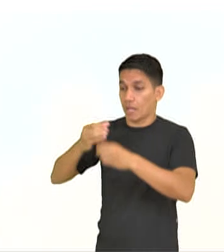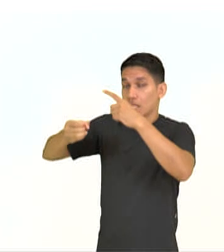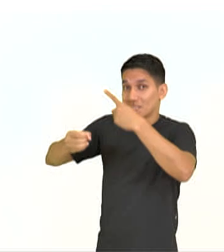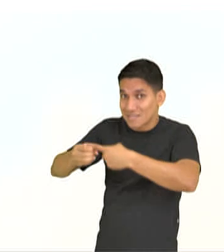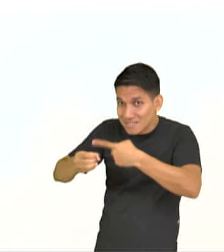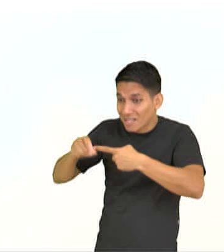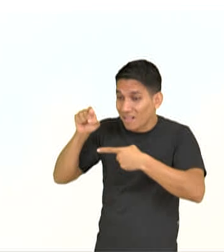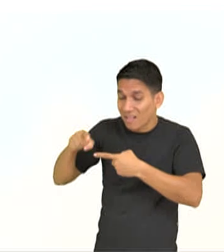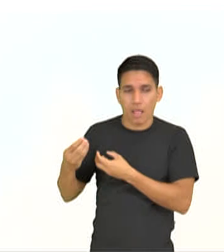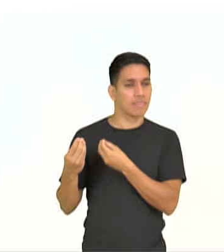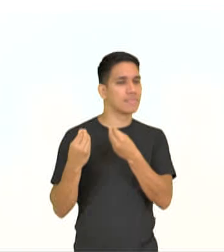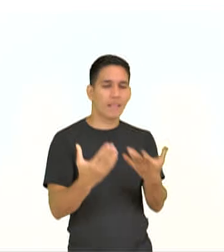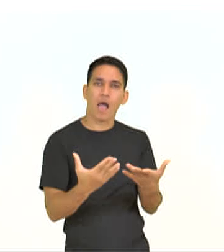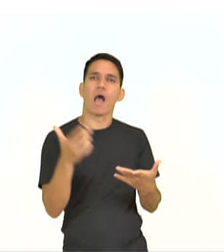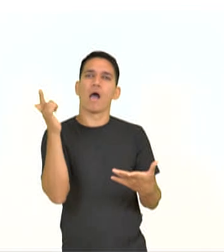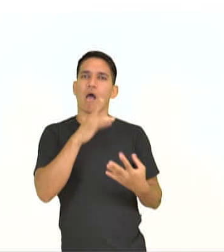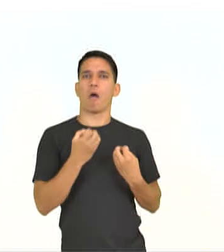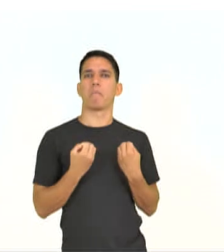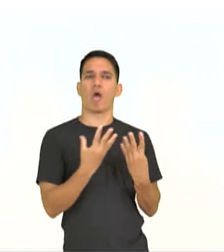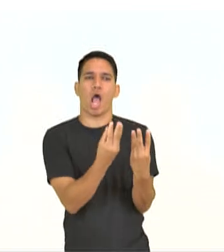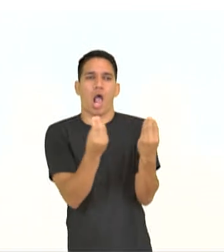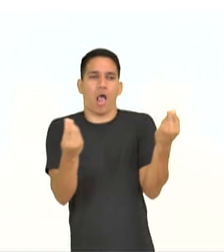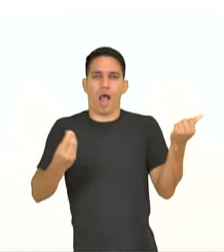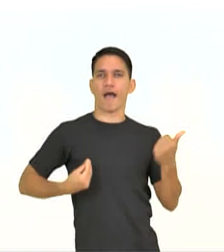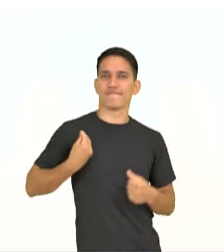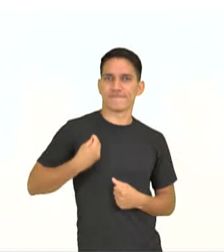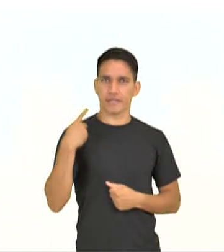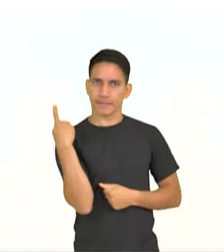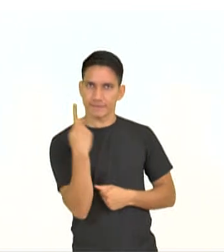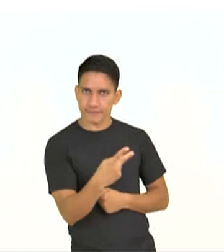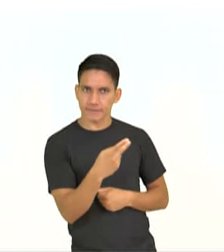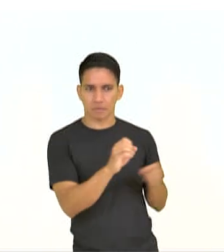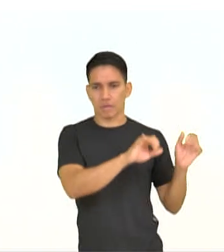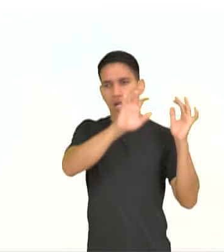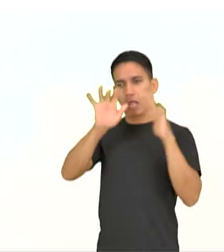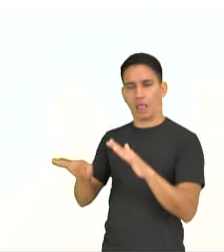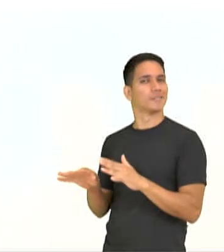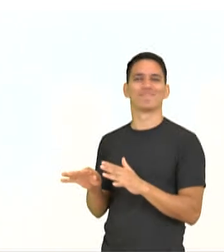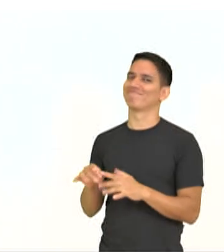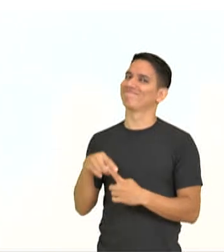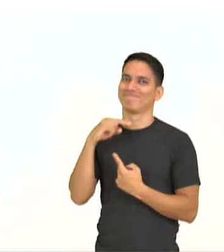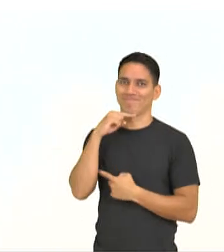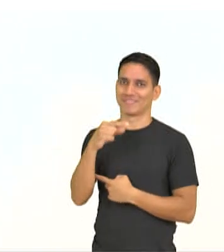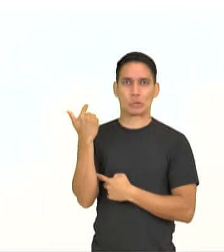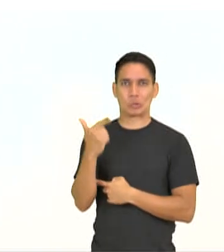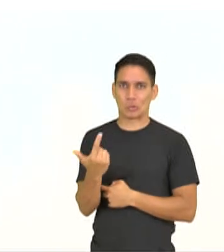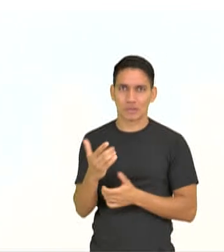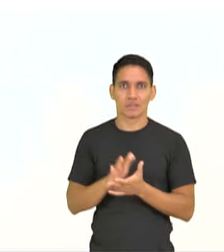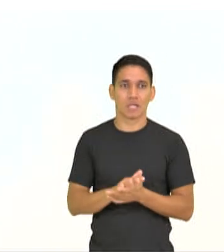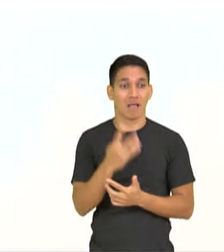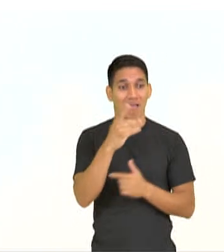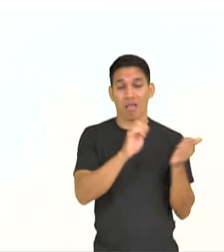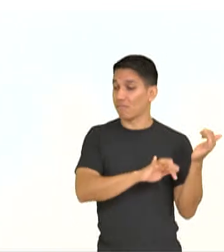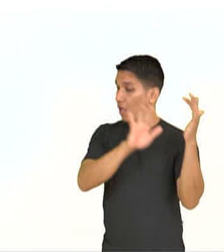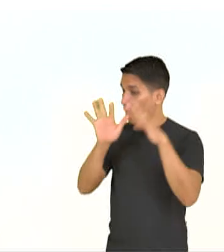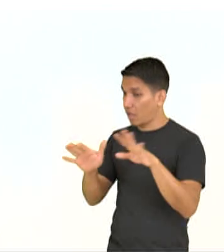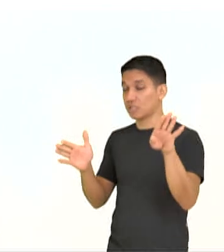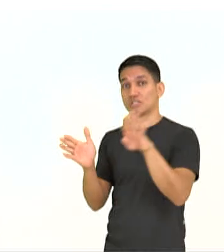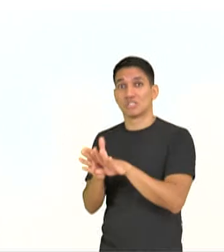não proporcionam condições de vidas dignas aos migrantes. Que fazem esses migrantes, eles vêm então